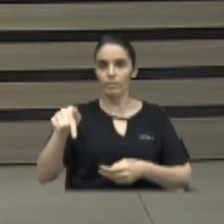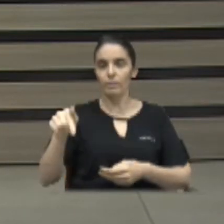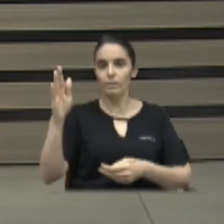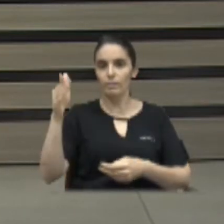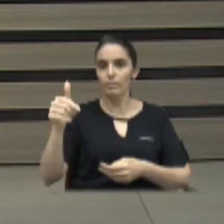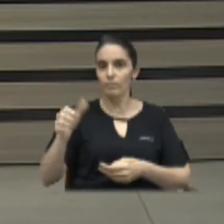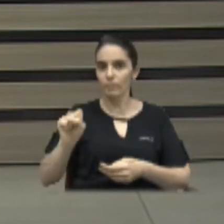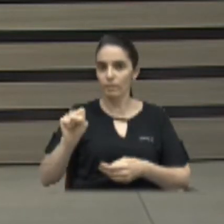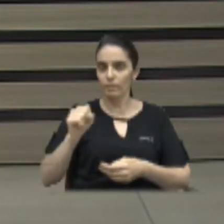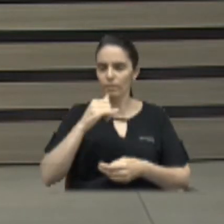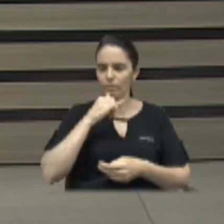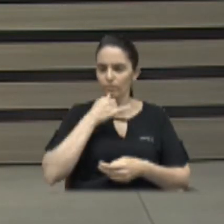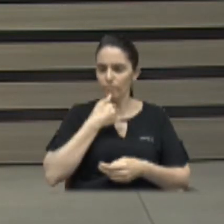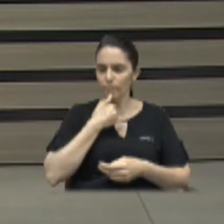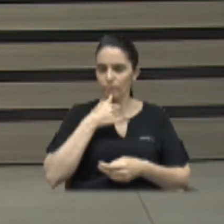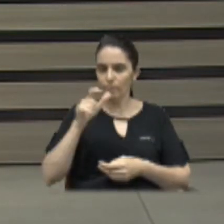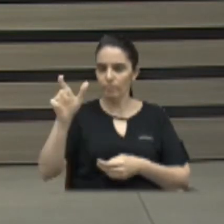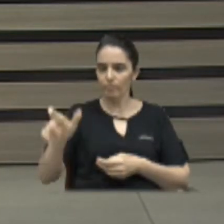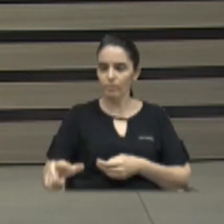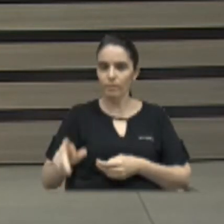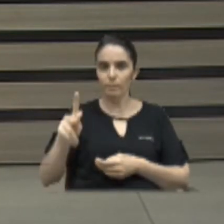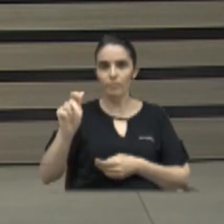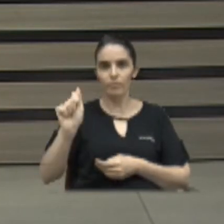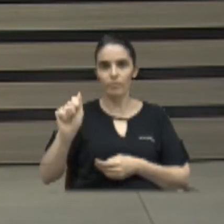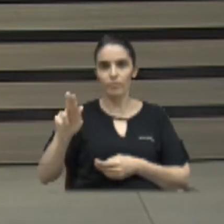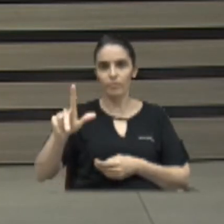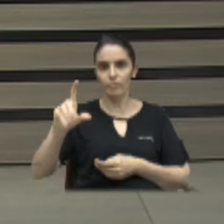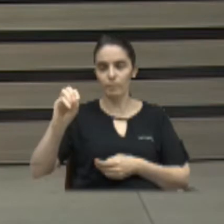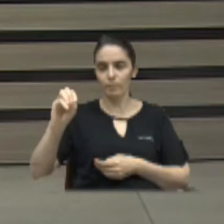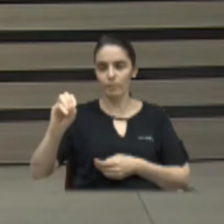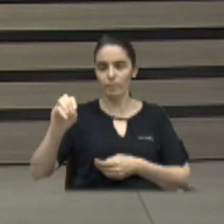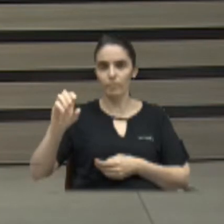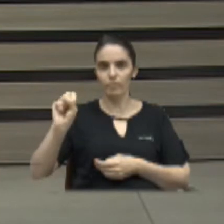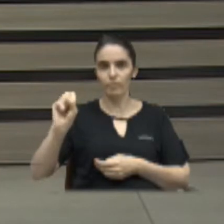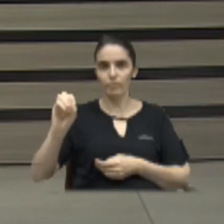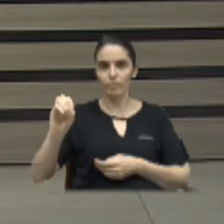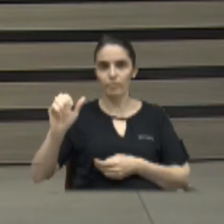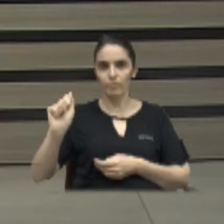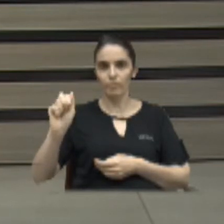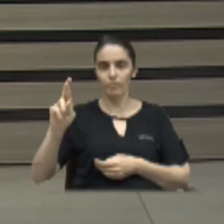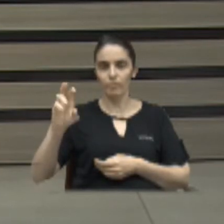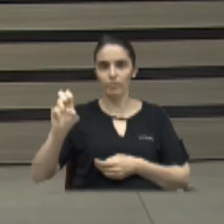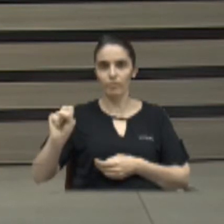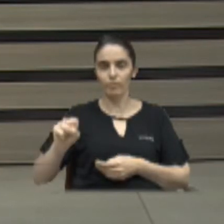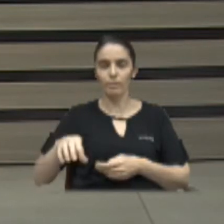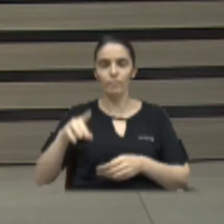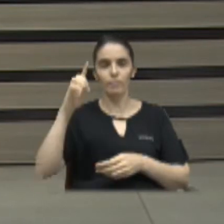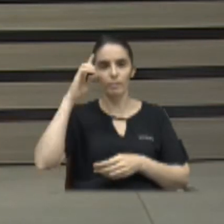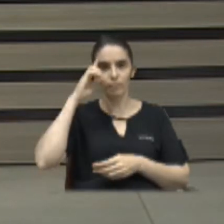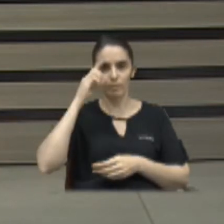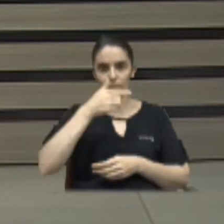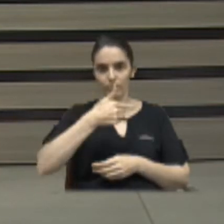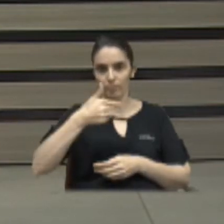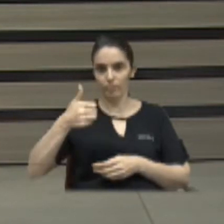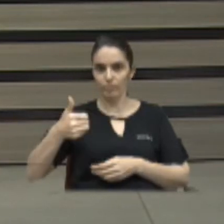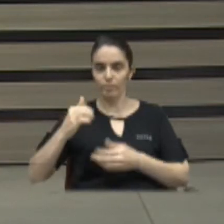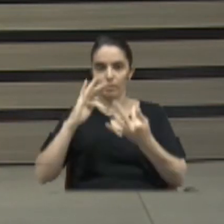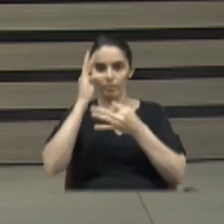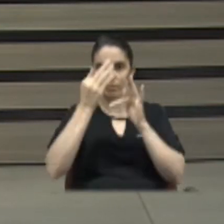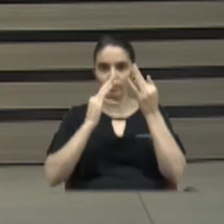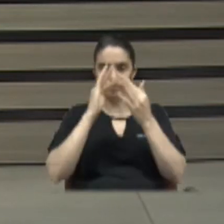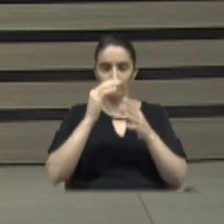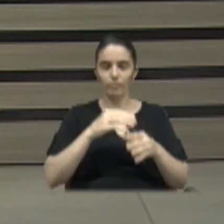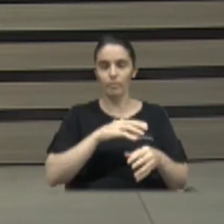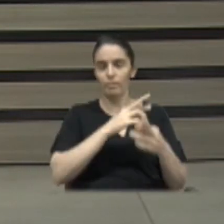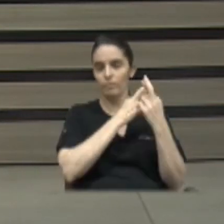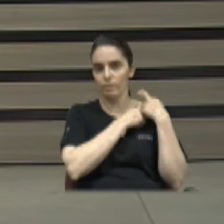27/2018, moção de pesar pelo falecimento de Paulo Gonçalves Soares, em 21 de fevereiro de 2018. Vereadora Carolina